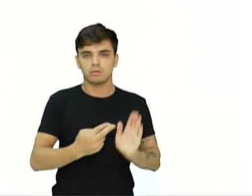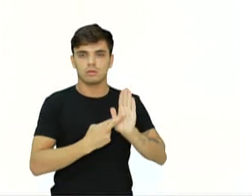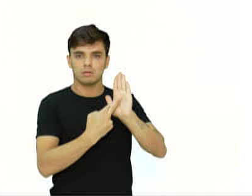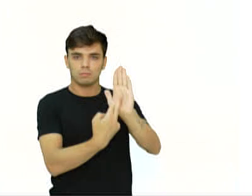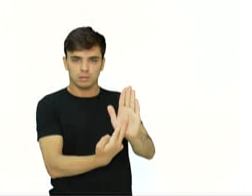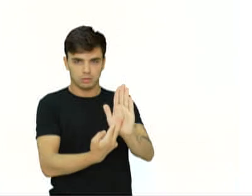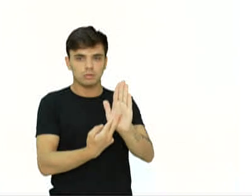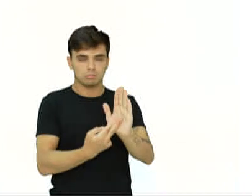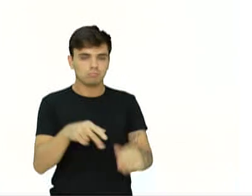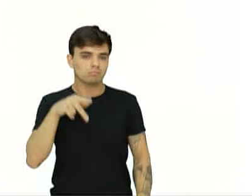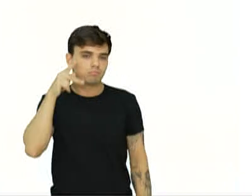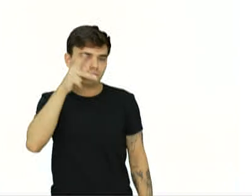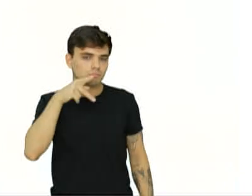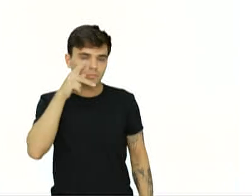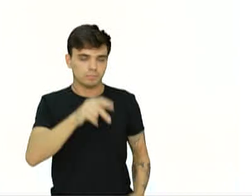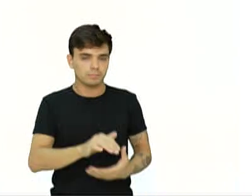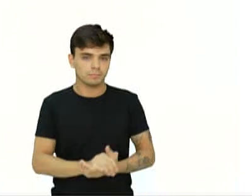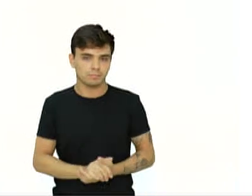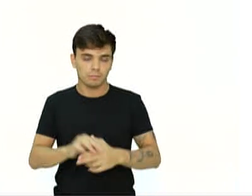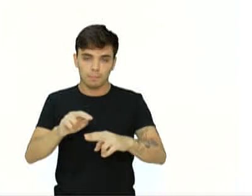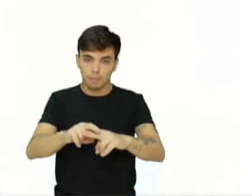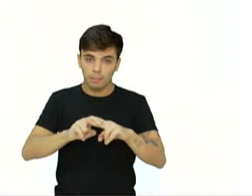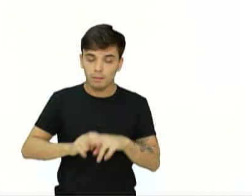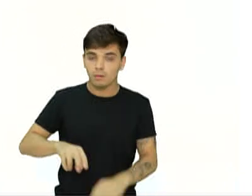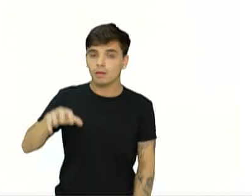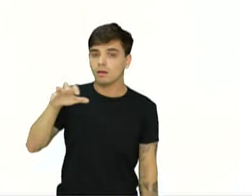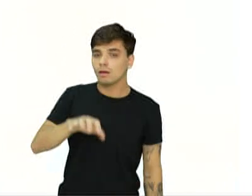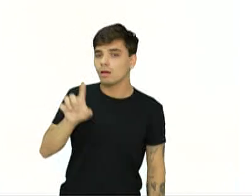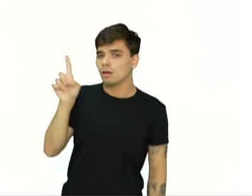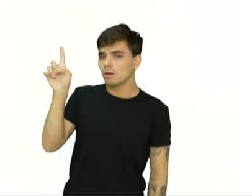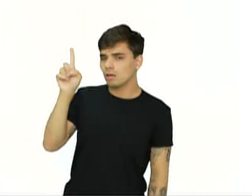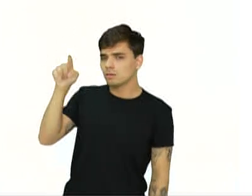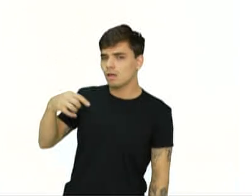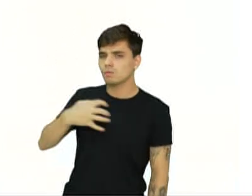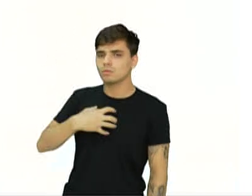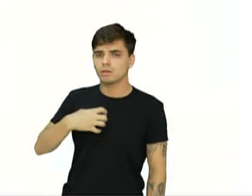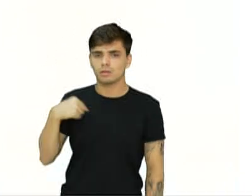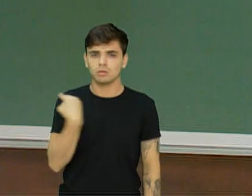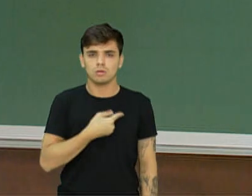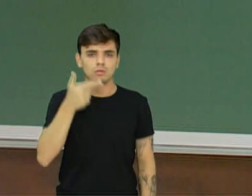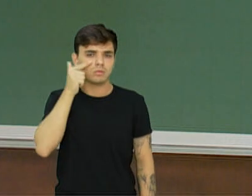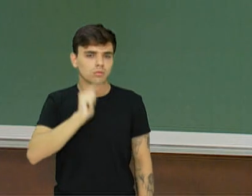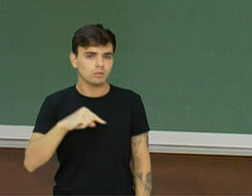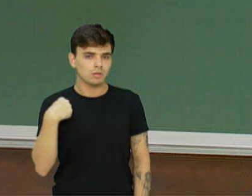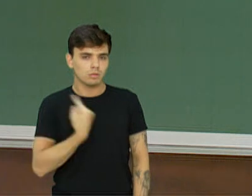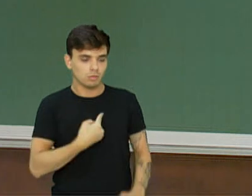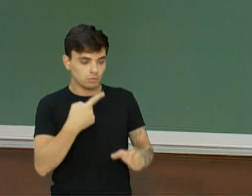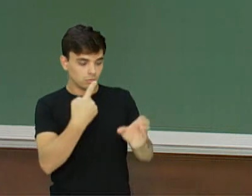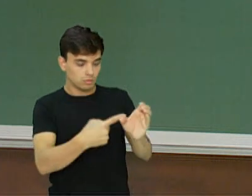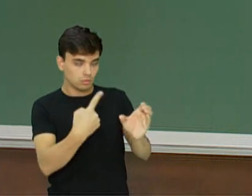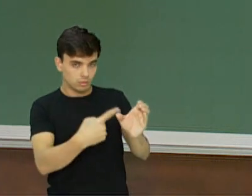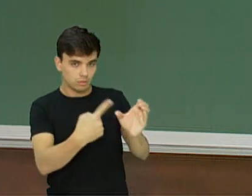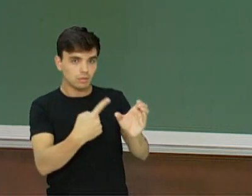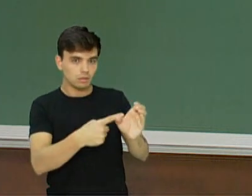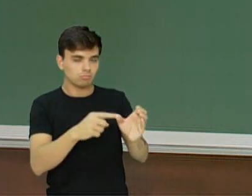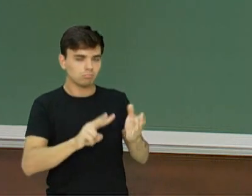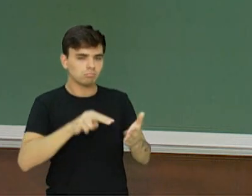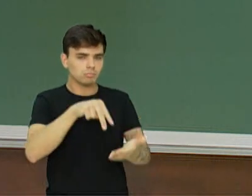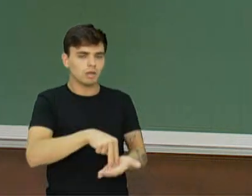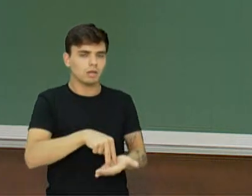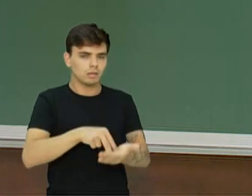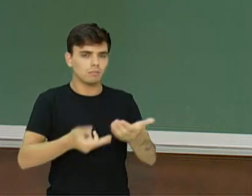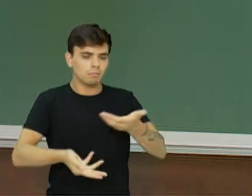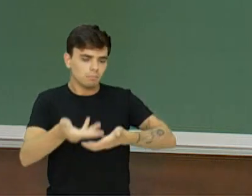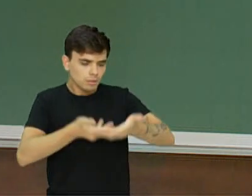representantes políticos. Então, essa é uma forma da gente exercer a nossa cidadania ativa,